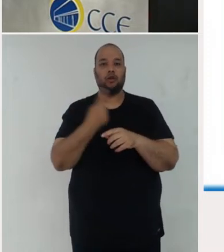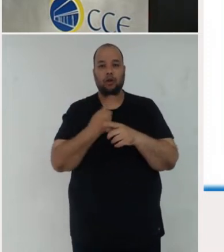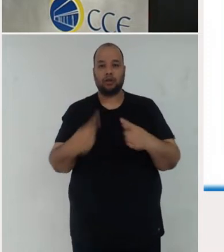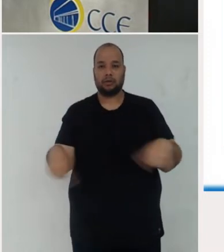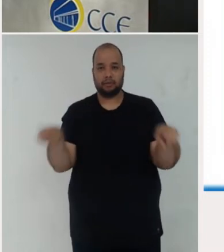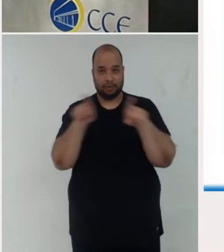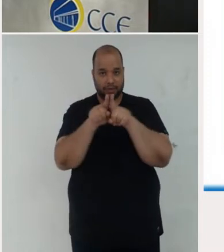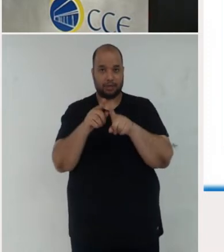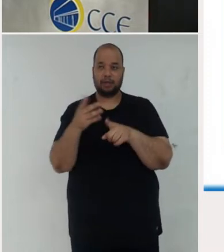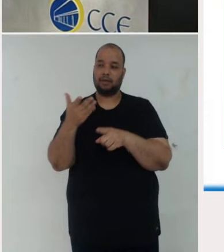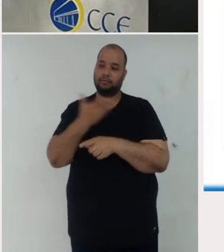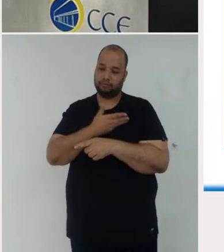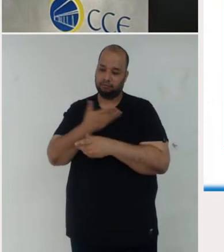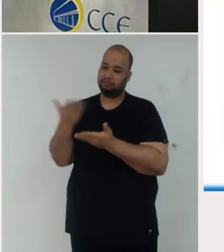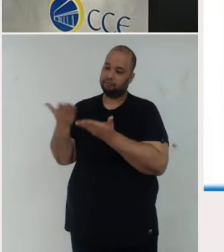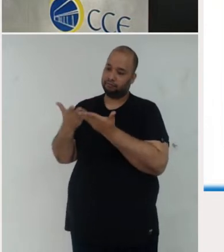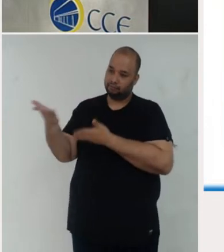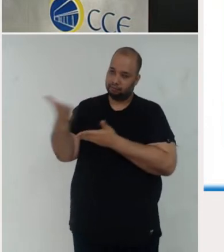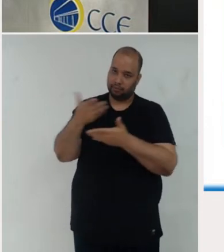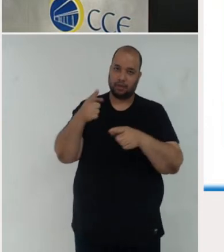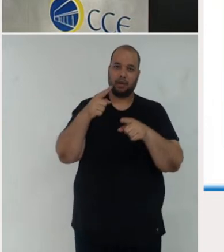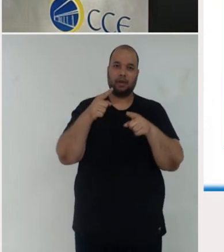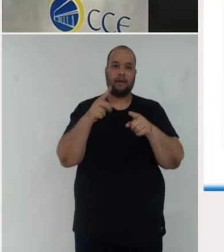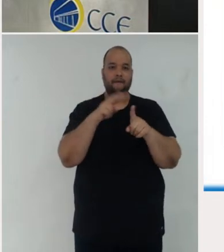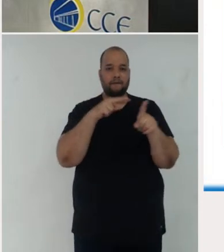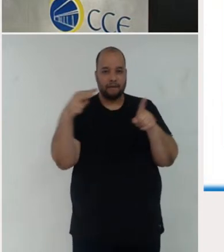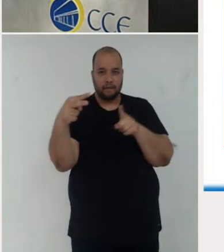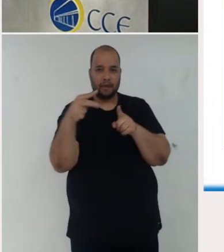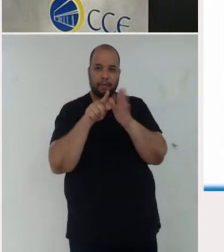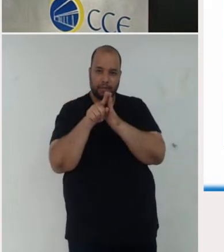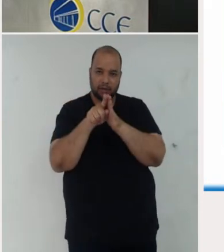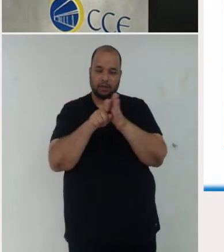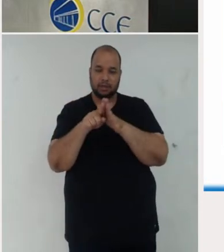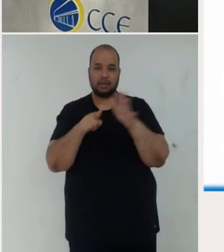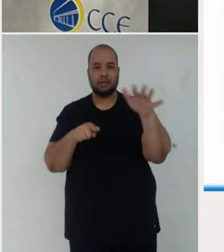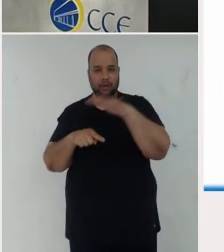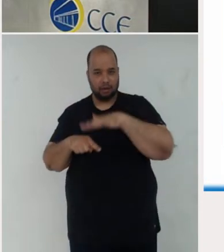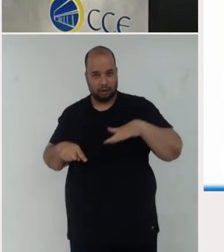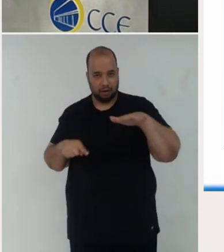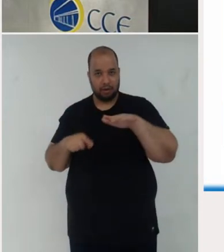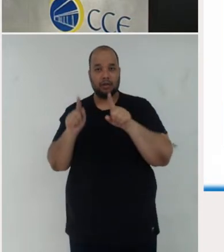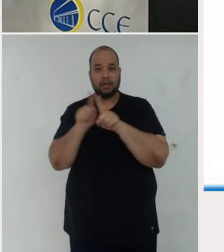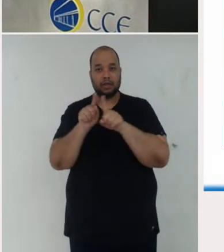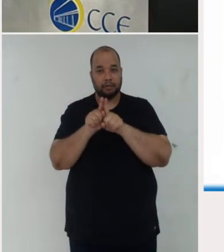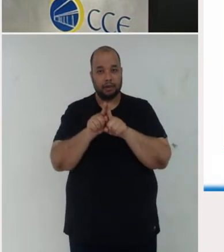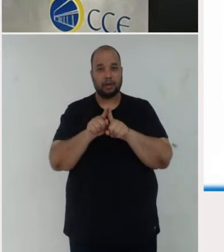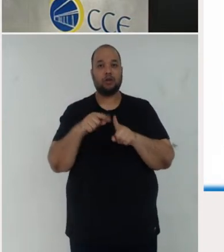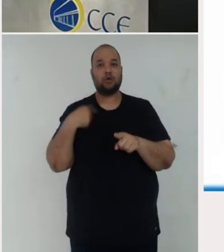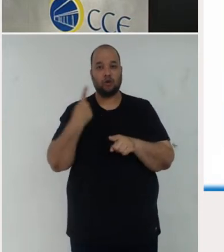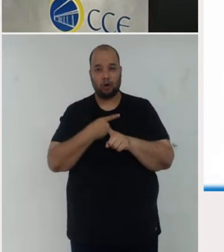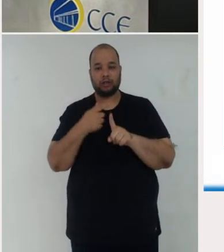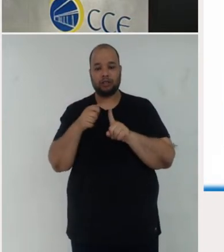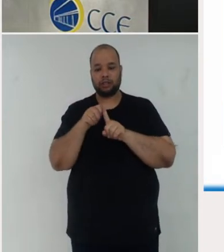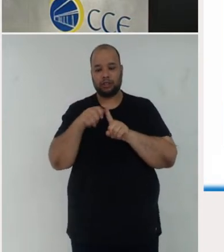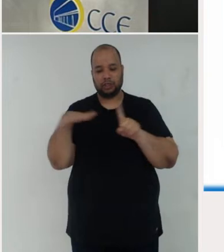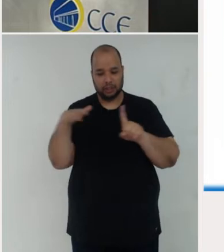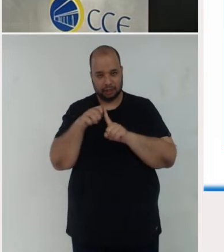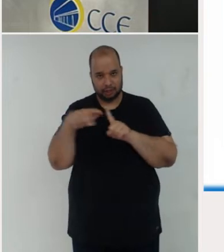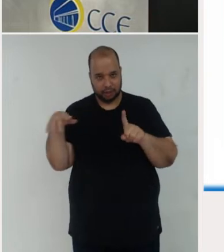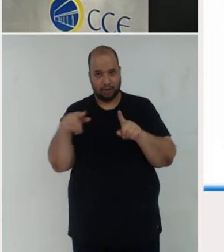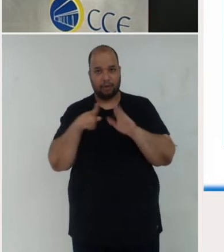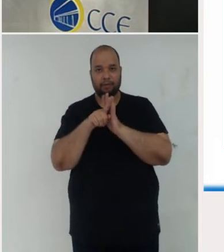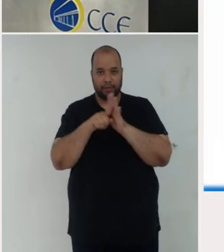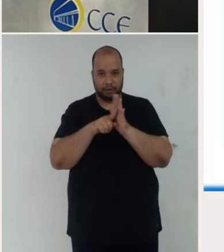com colegas que pesquisam e visibilizam a área e também dos nossos trabalhos de extensão, nos quais a gente